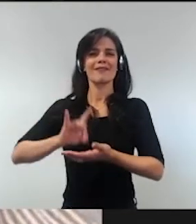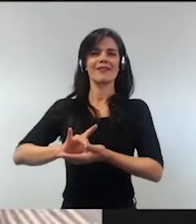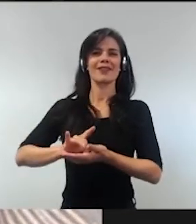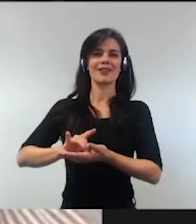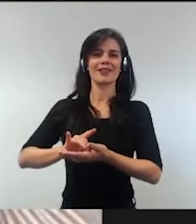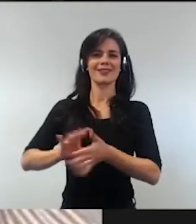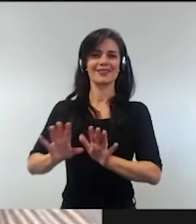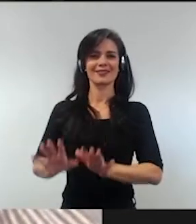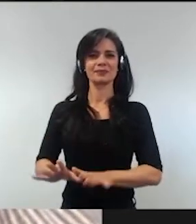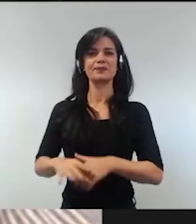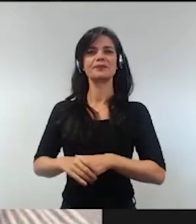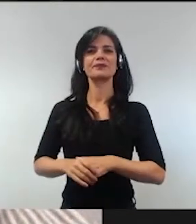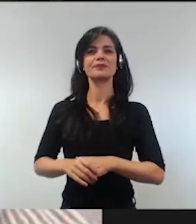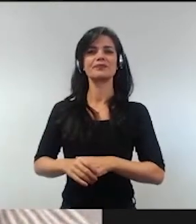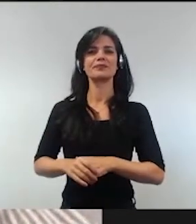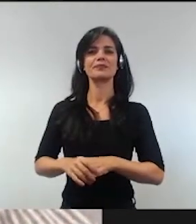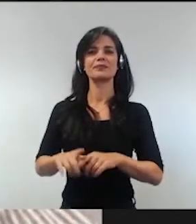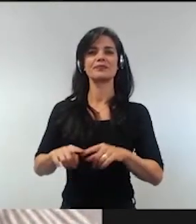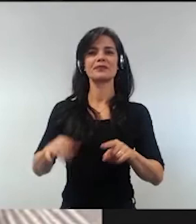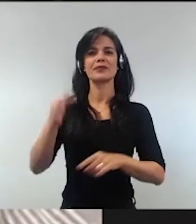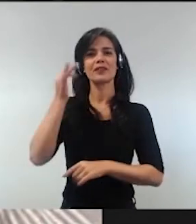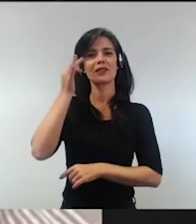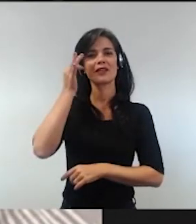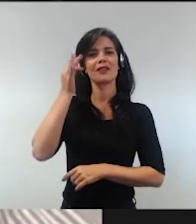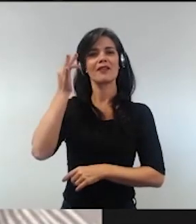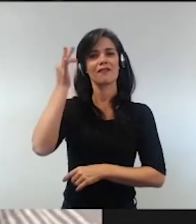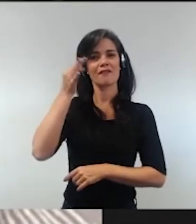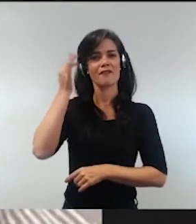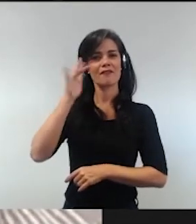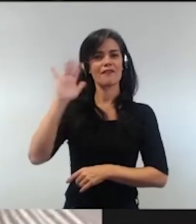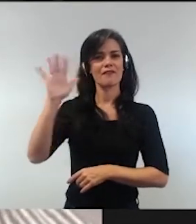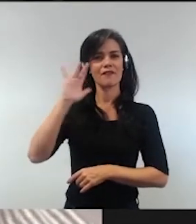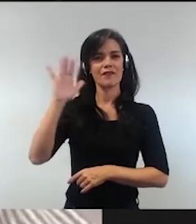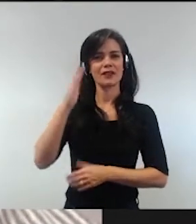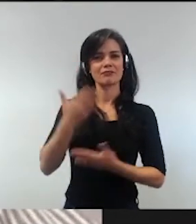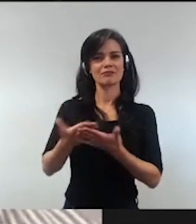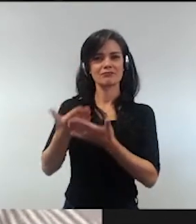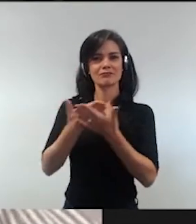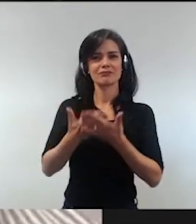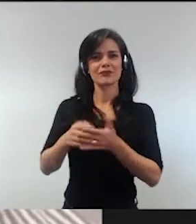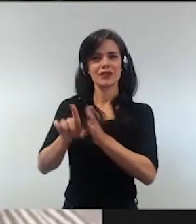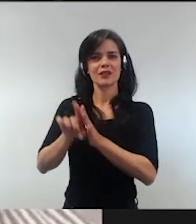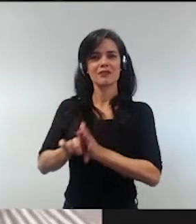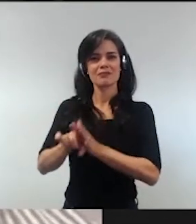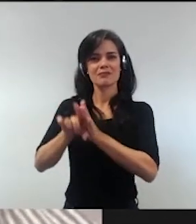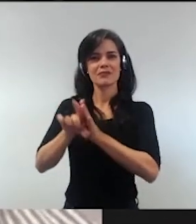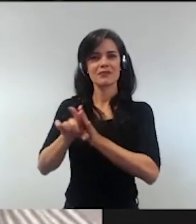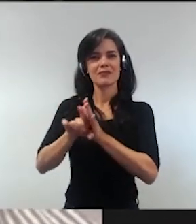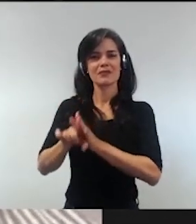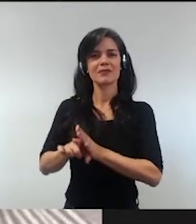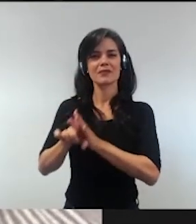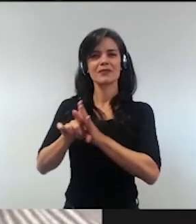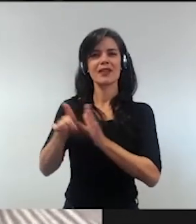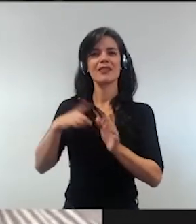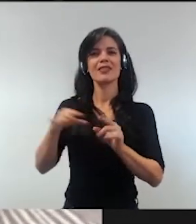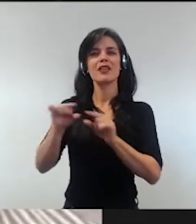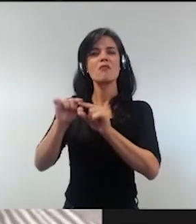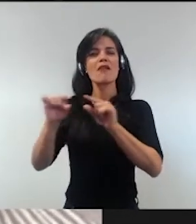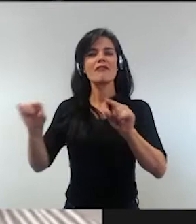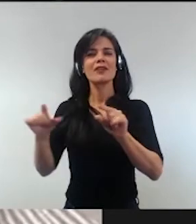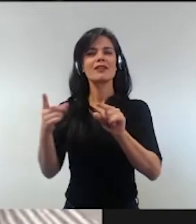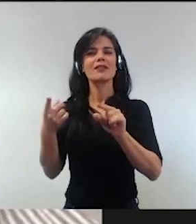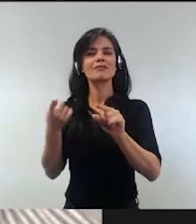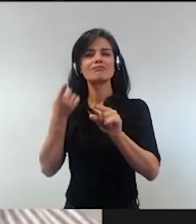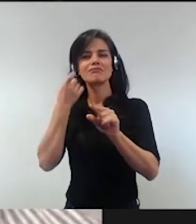de começar. O filósofo Wittgenstein, nas suas investigações filosóficas, tem uma frase